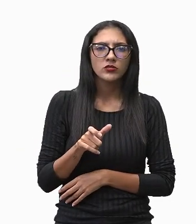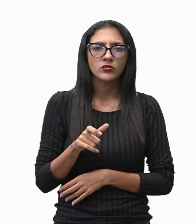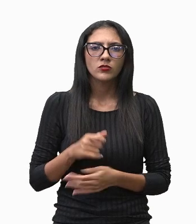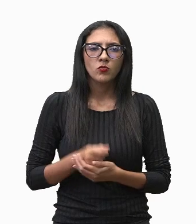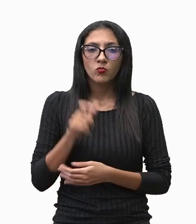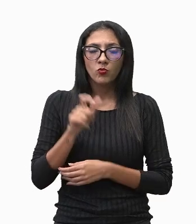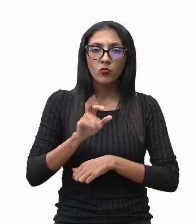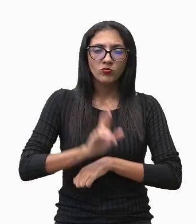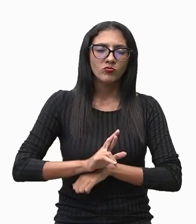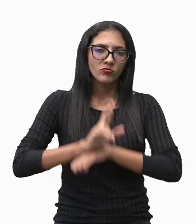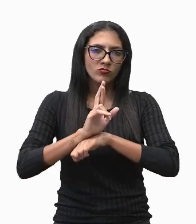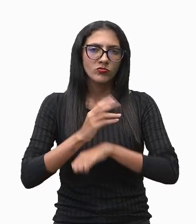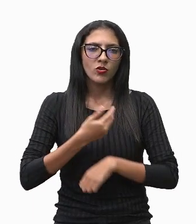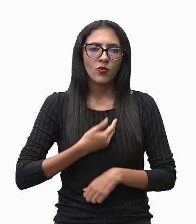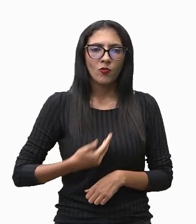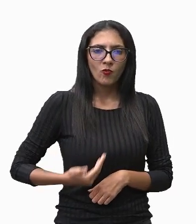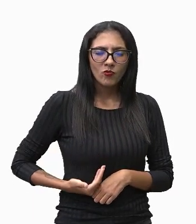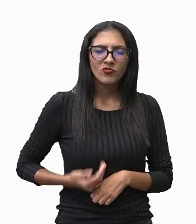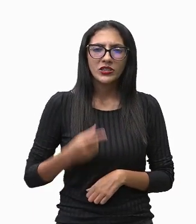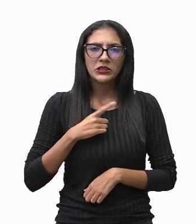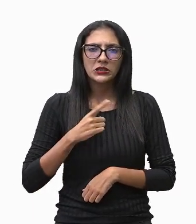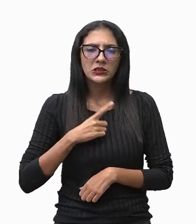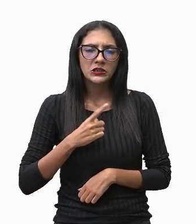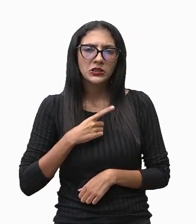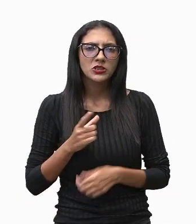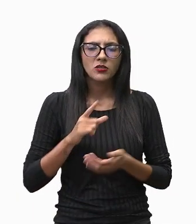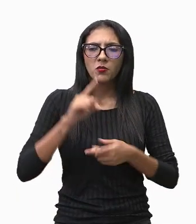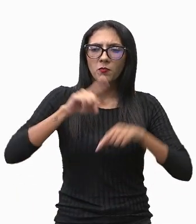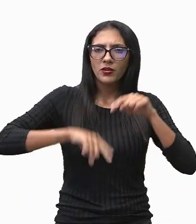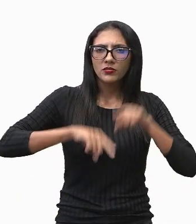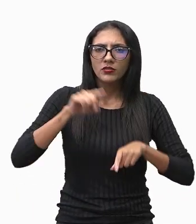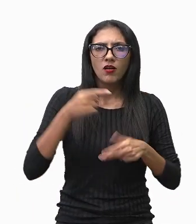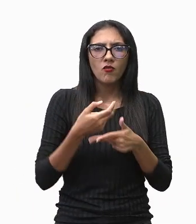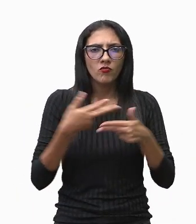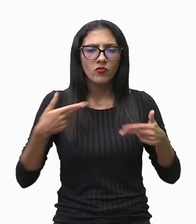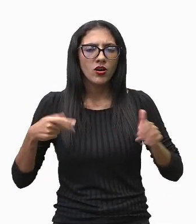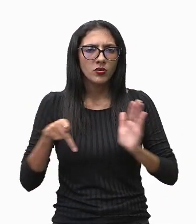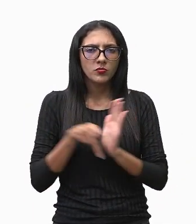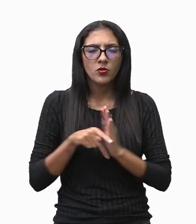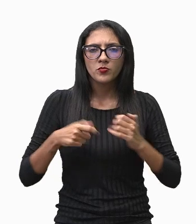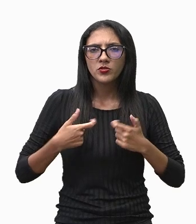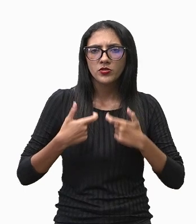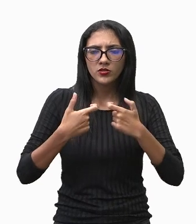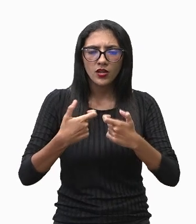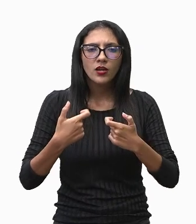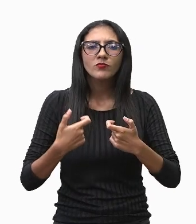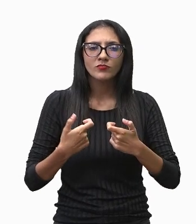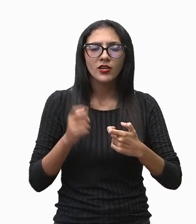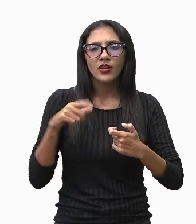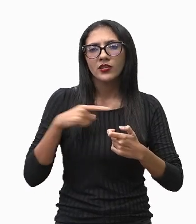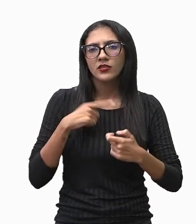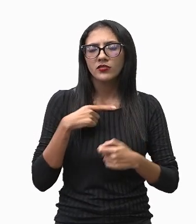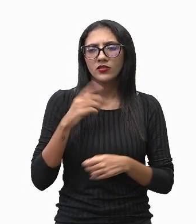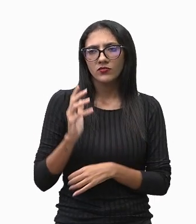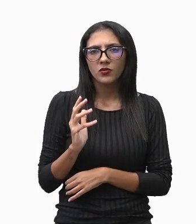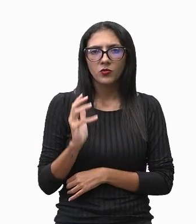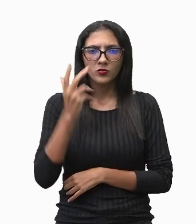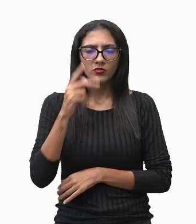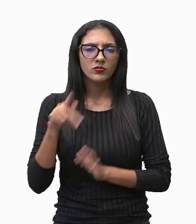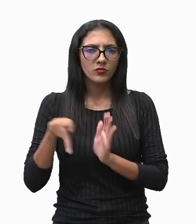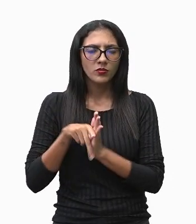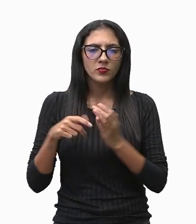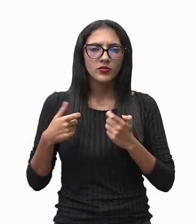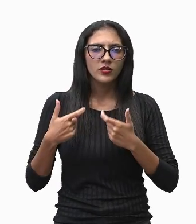né, que pelo estocamento desses armamentos gerou toda essa guerra lá no Iraque, né,